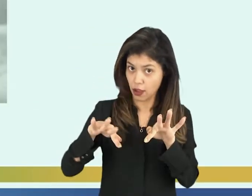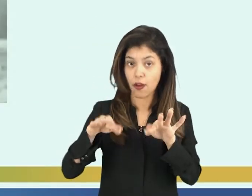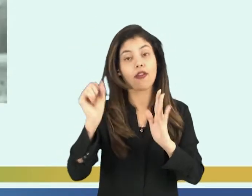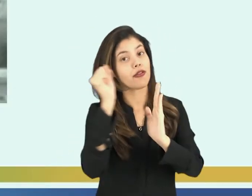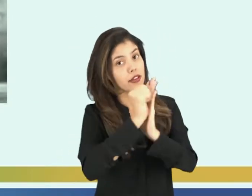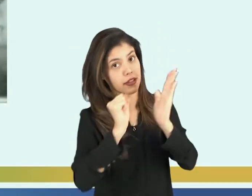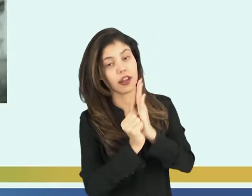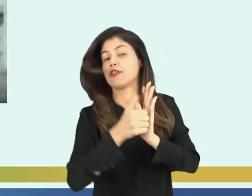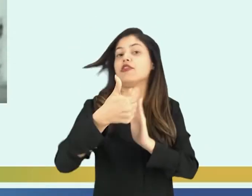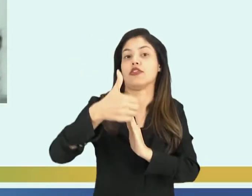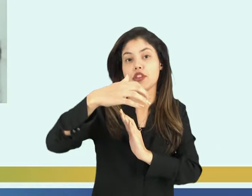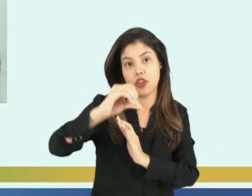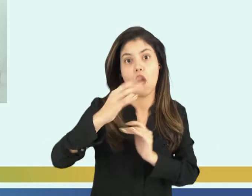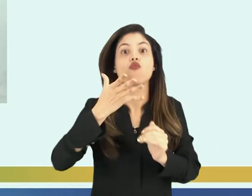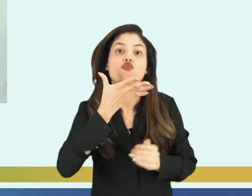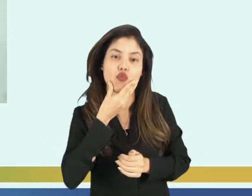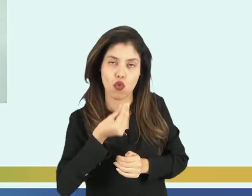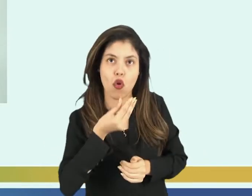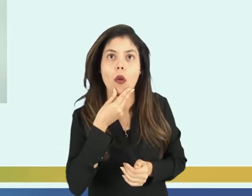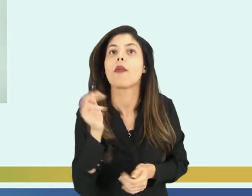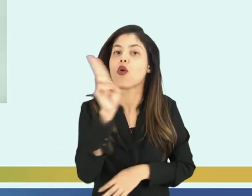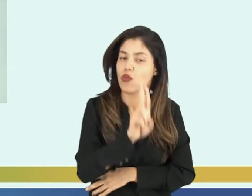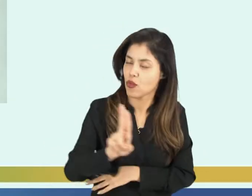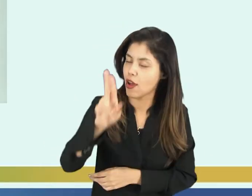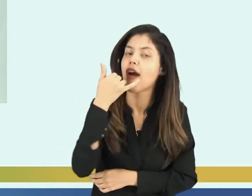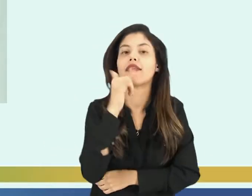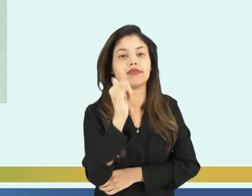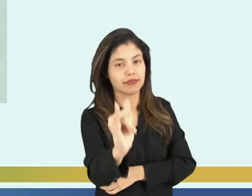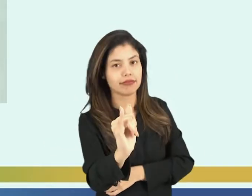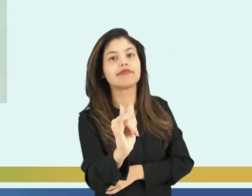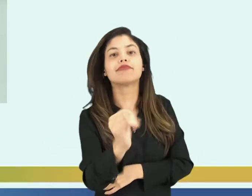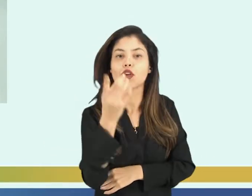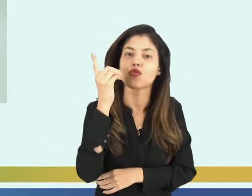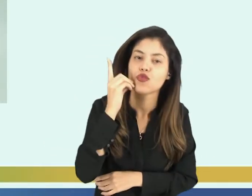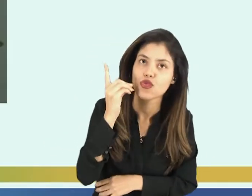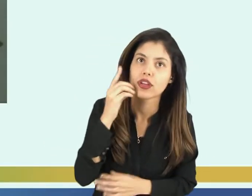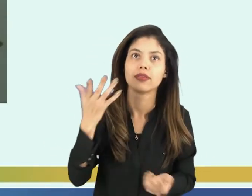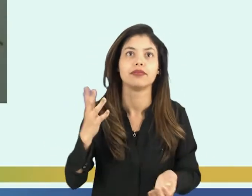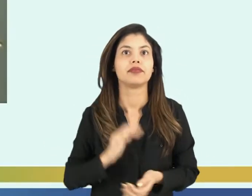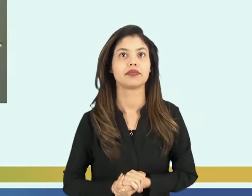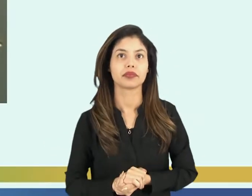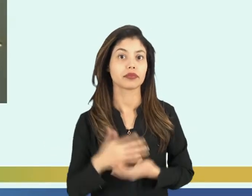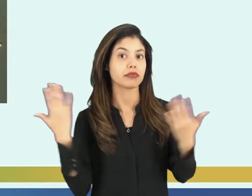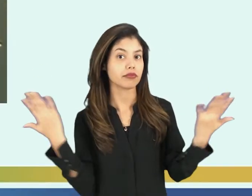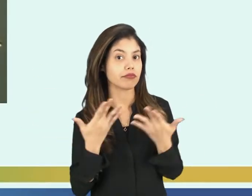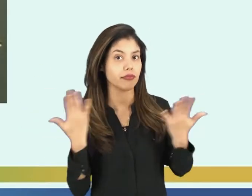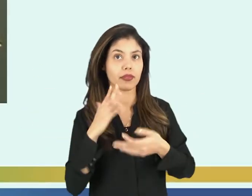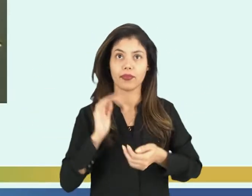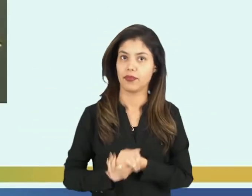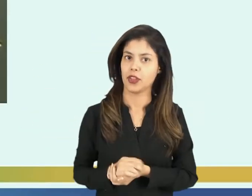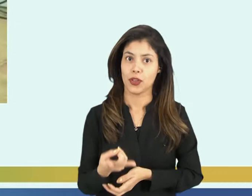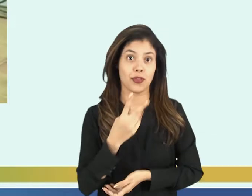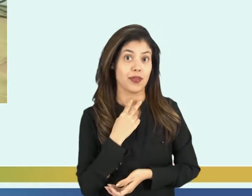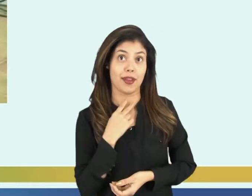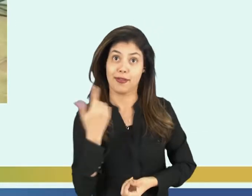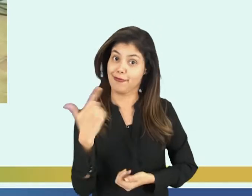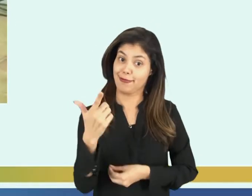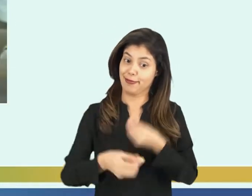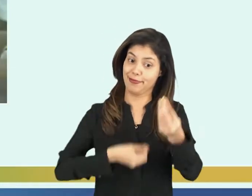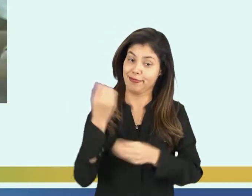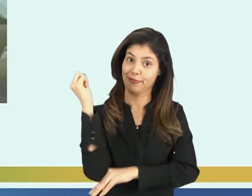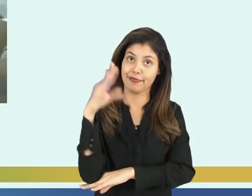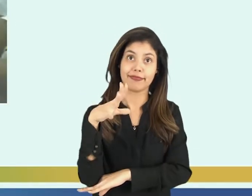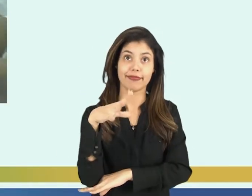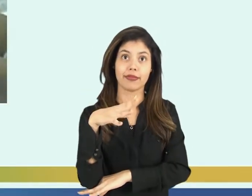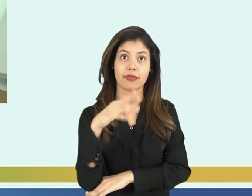século XIX, os homens começaram a usar a energia elétrica no seu dia a dia. Hoje a gente não pode viver sem ela. É